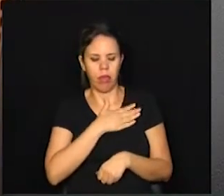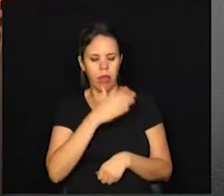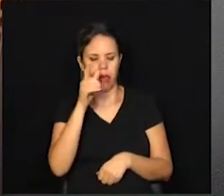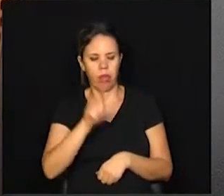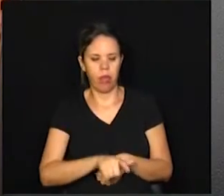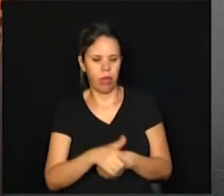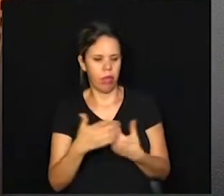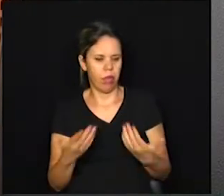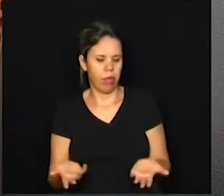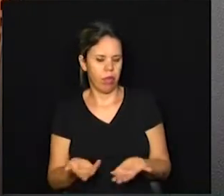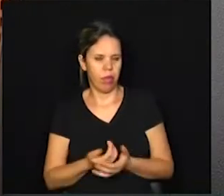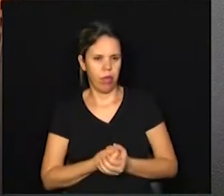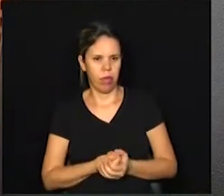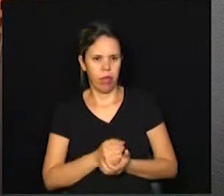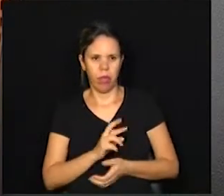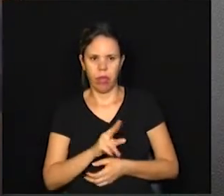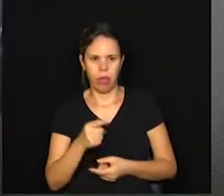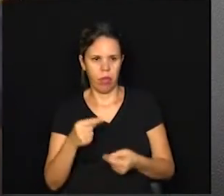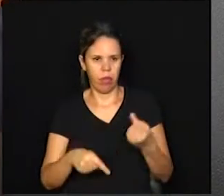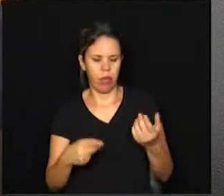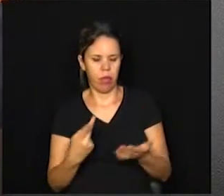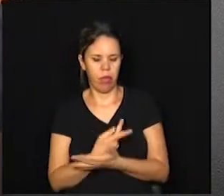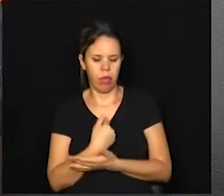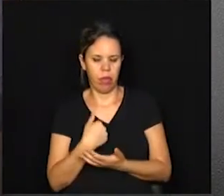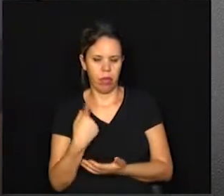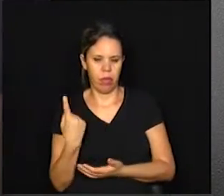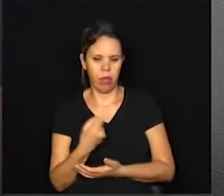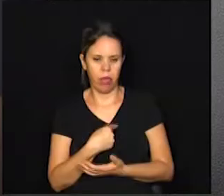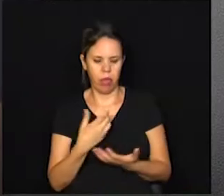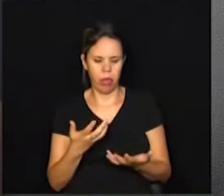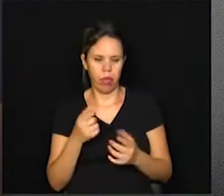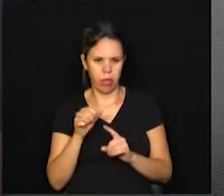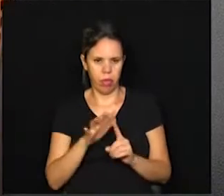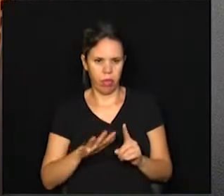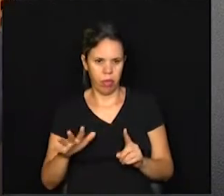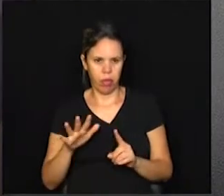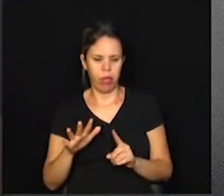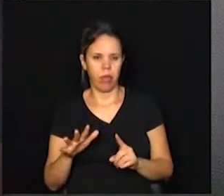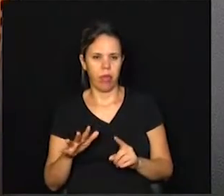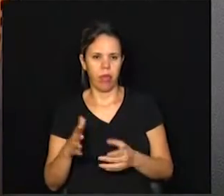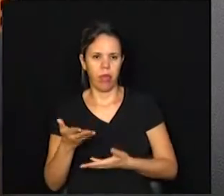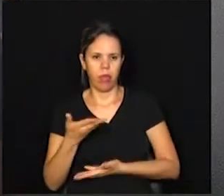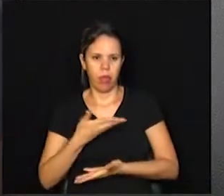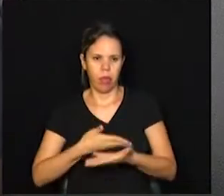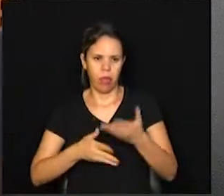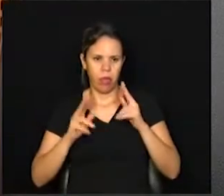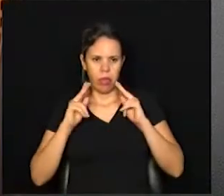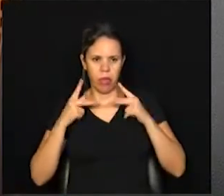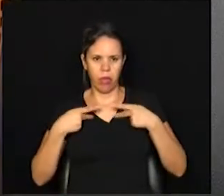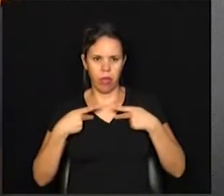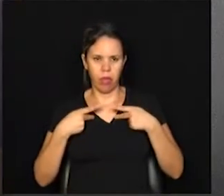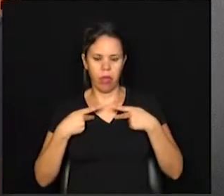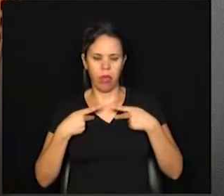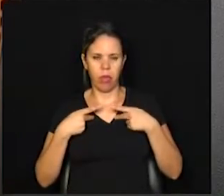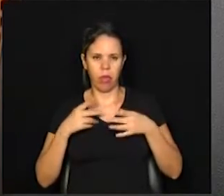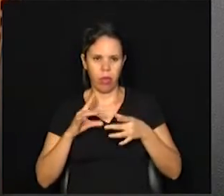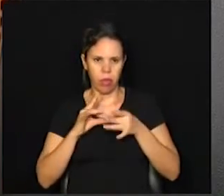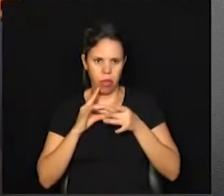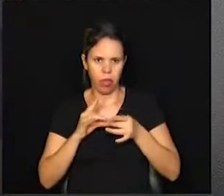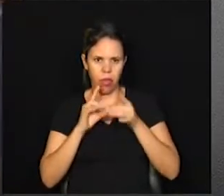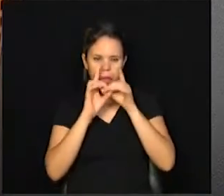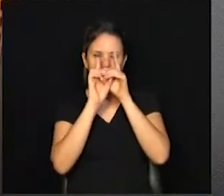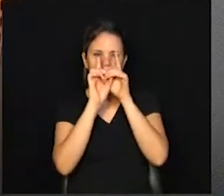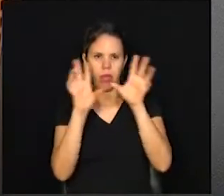indivíduo. Mas isso não é correto. Se a gente quer uma sociedade mais fraterna, mais humana, mais solidária, mais